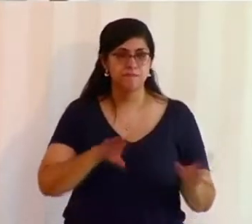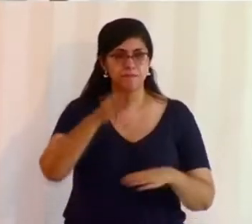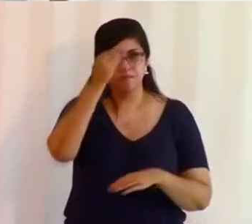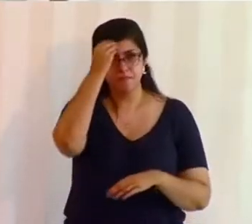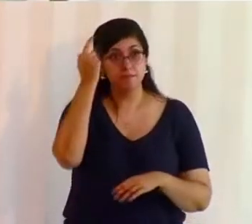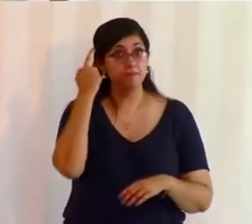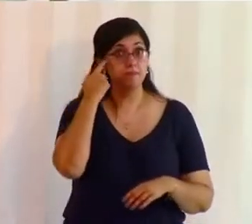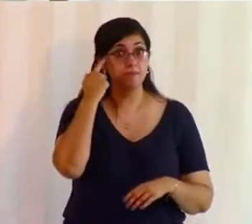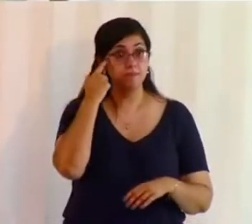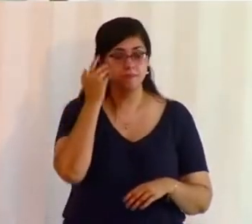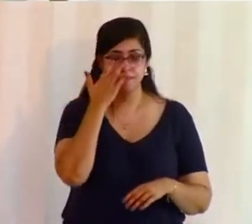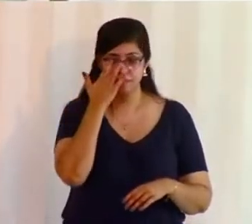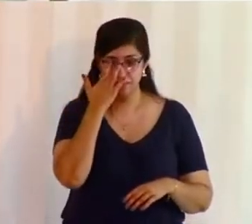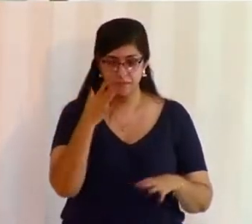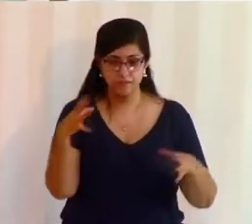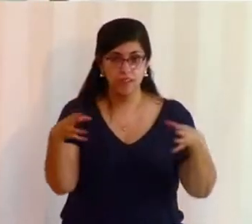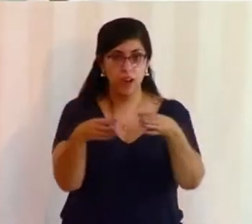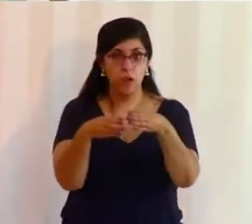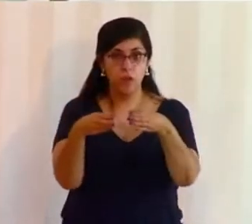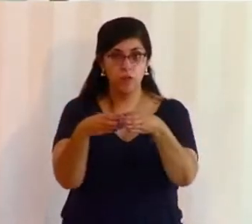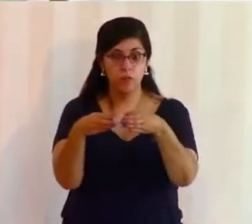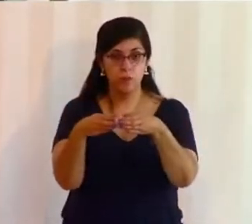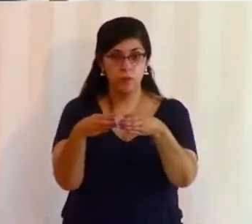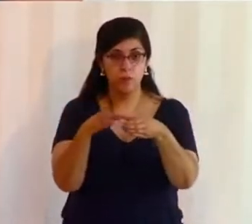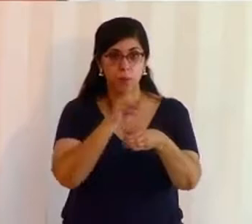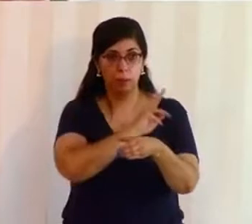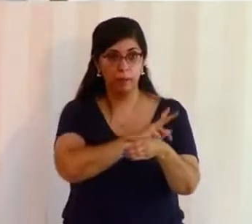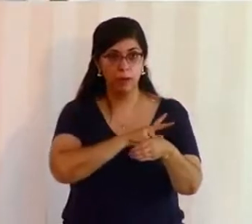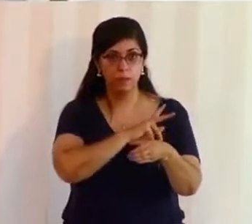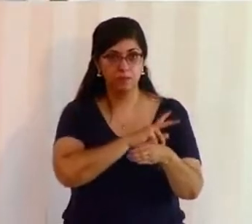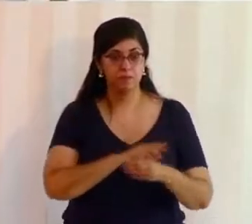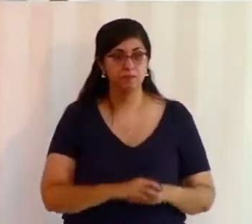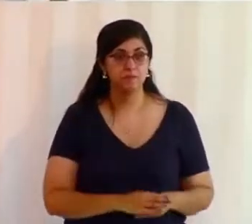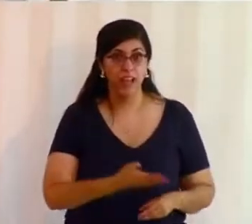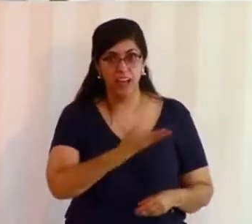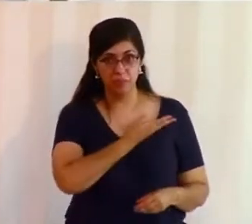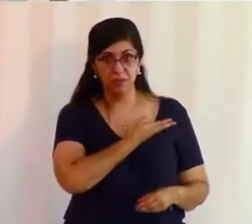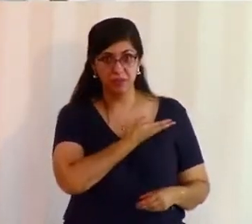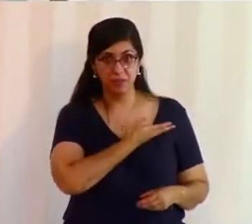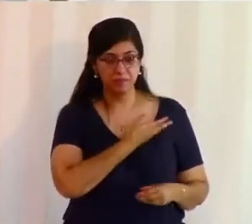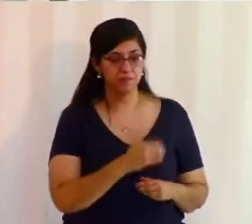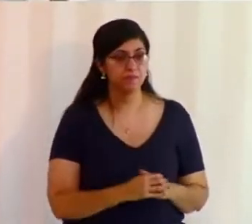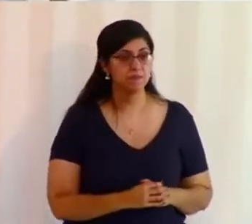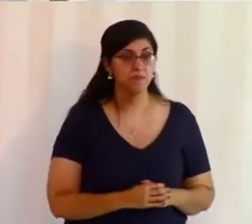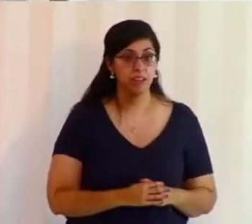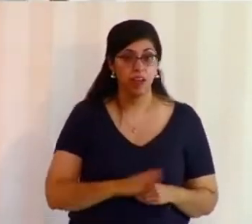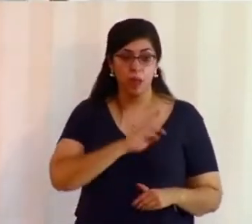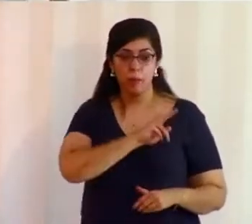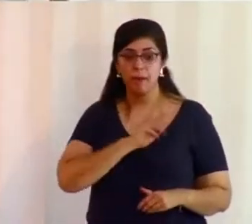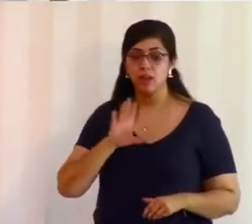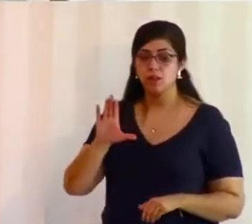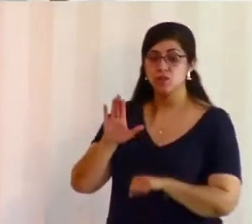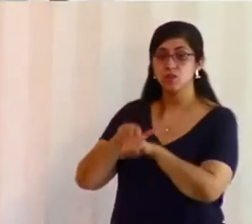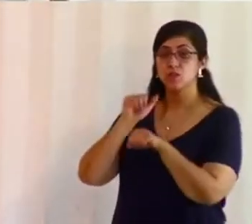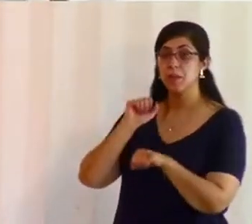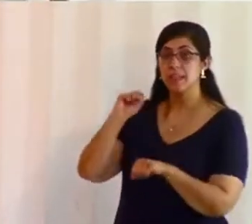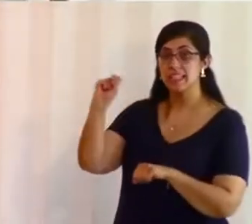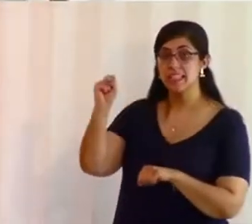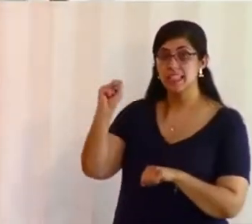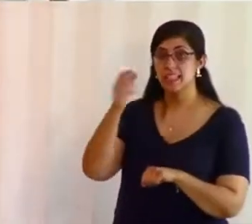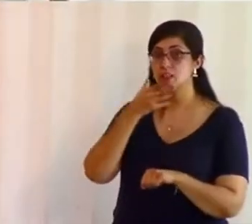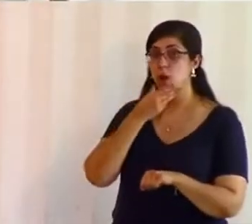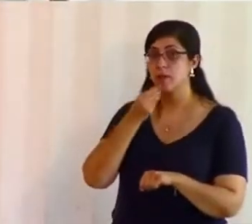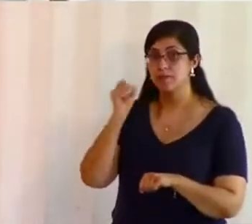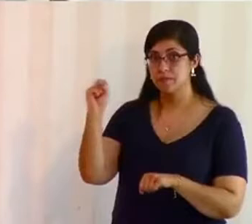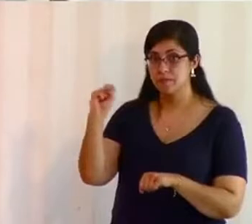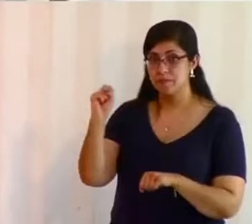de Paulo? Paulo convoca Silas, aquele que tinha ido para Antioquia para dar o trabalho e dar notícia da resolução do